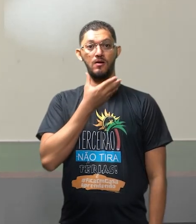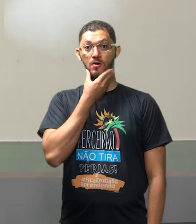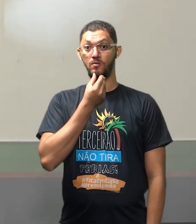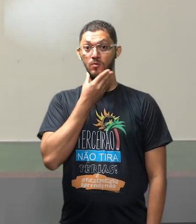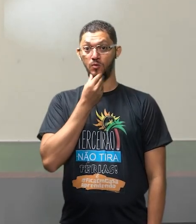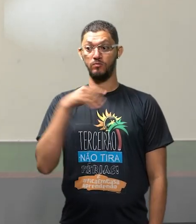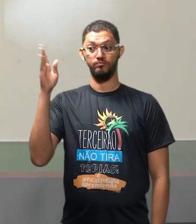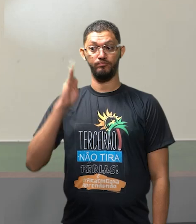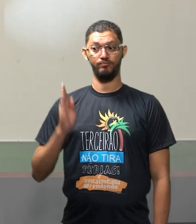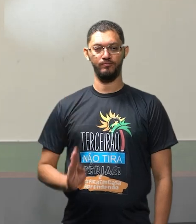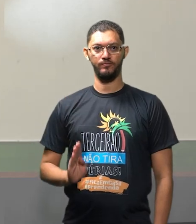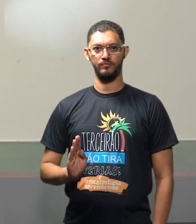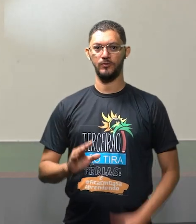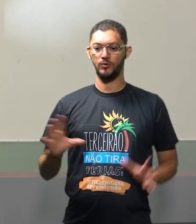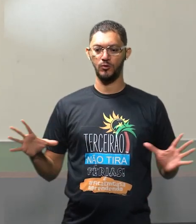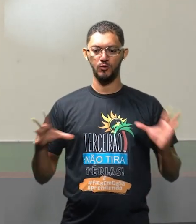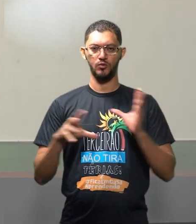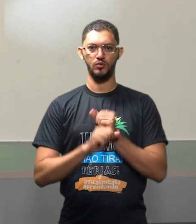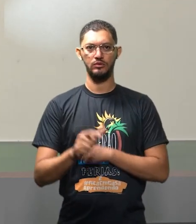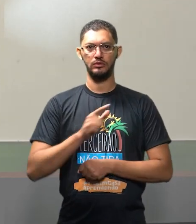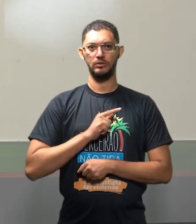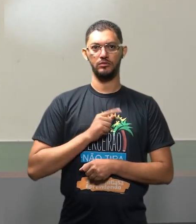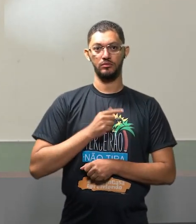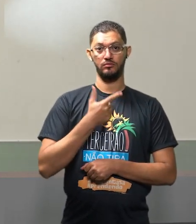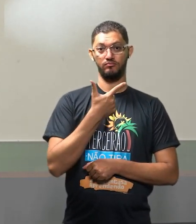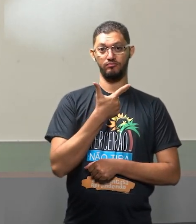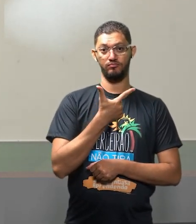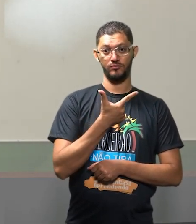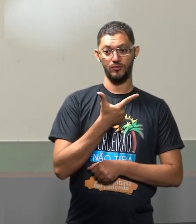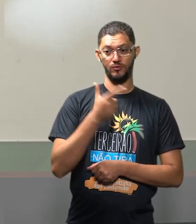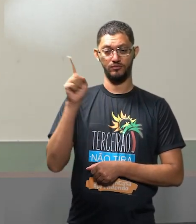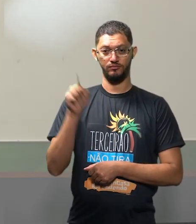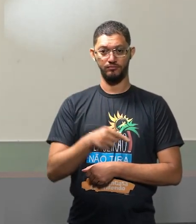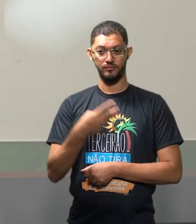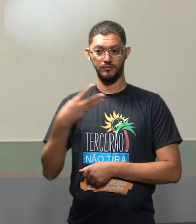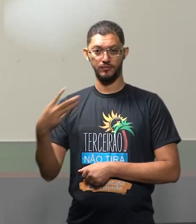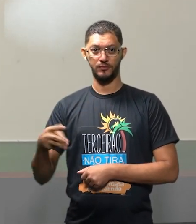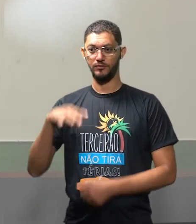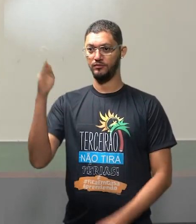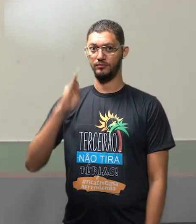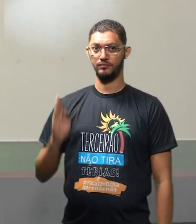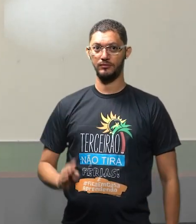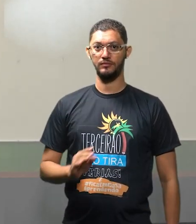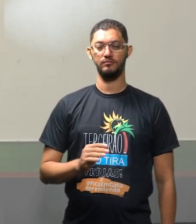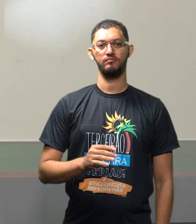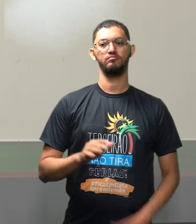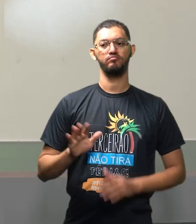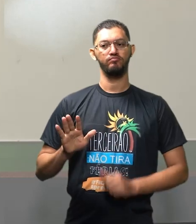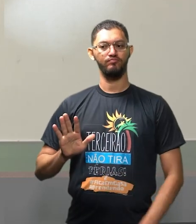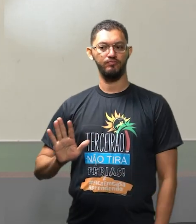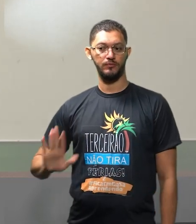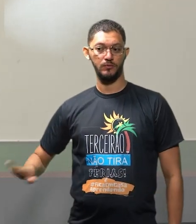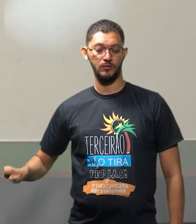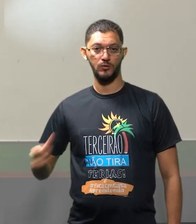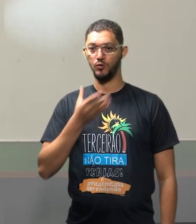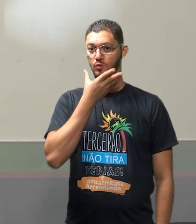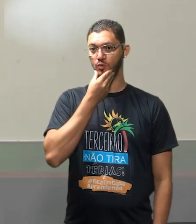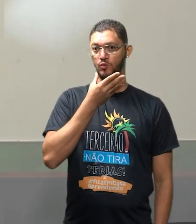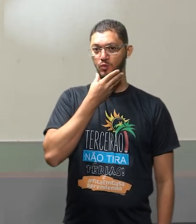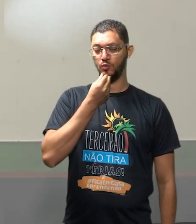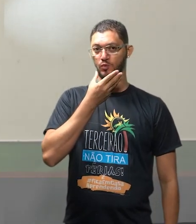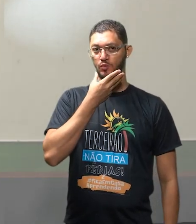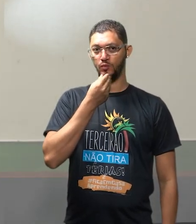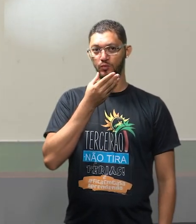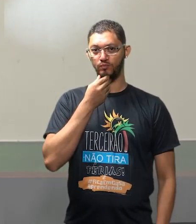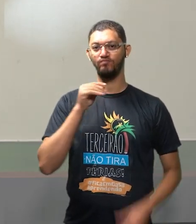no Brasil. Então, na totalidade, nós temos aí 2/3 no nosso país de crianças do sexo masculino nessas